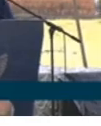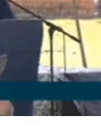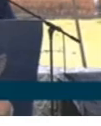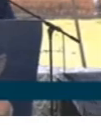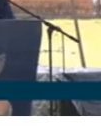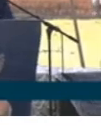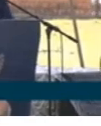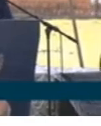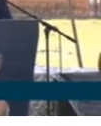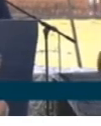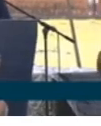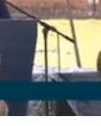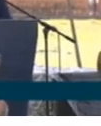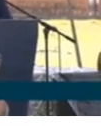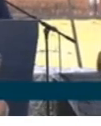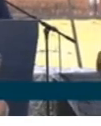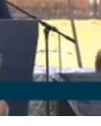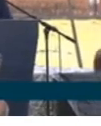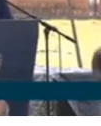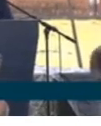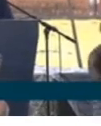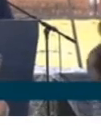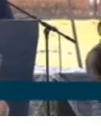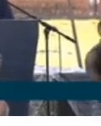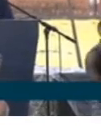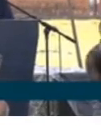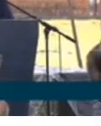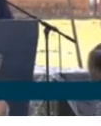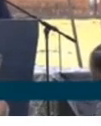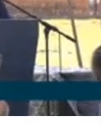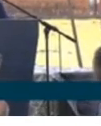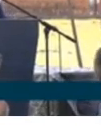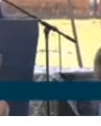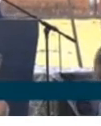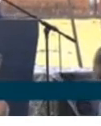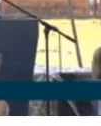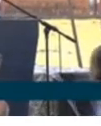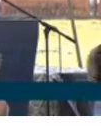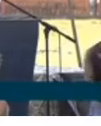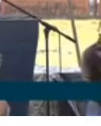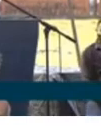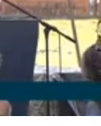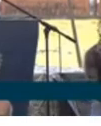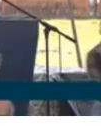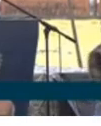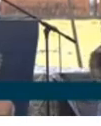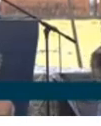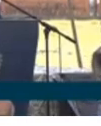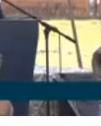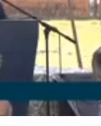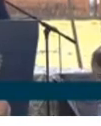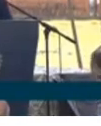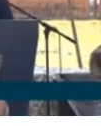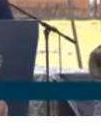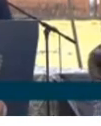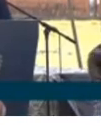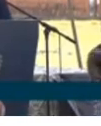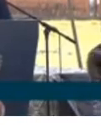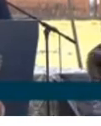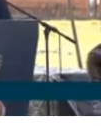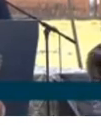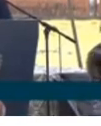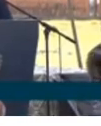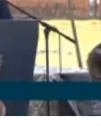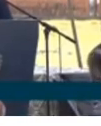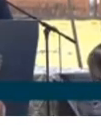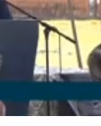inclusive abrindo fronteiras para além da América do Sul, obviamente. Em todas as viagens que fizemos ao exterior, quase